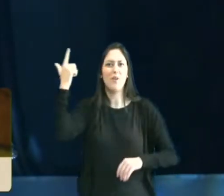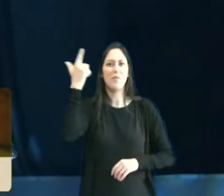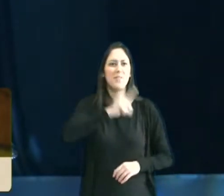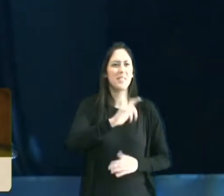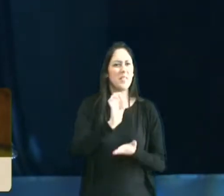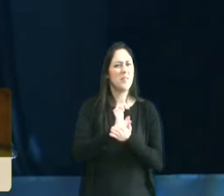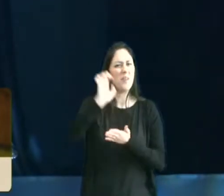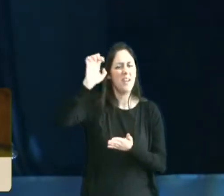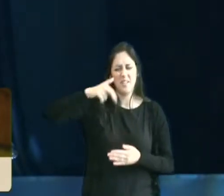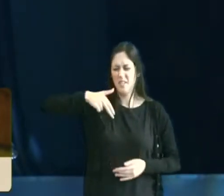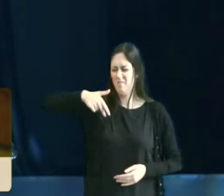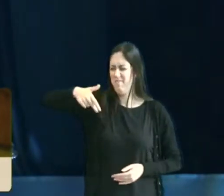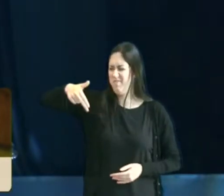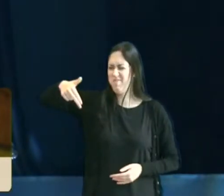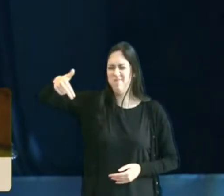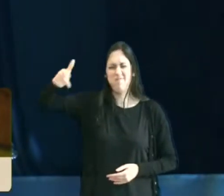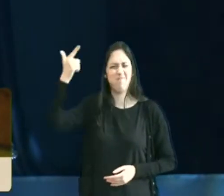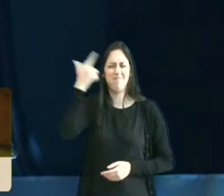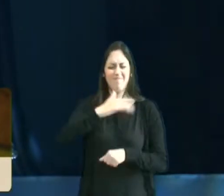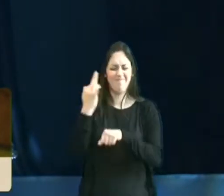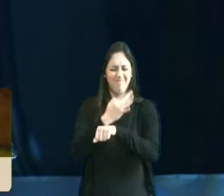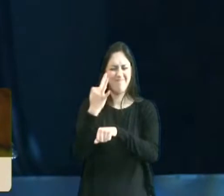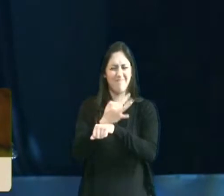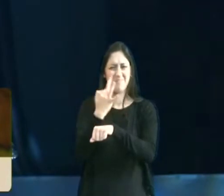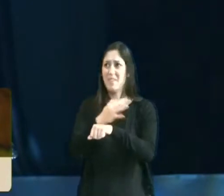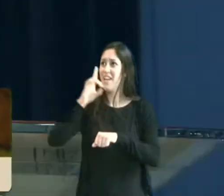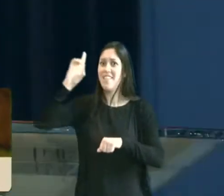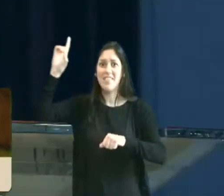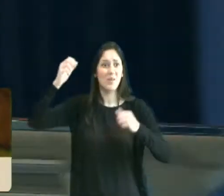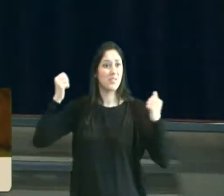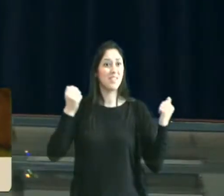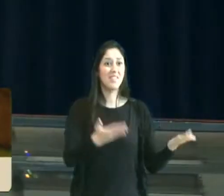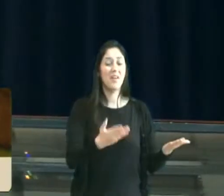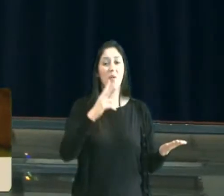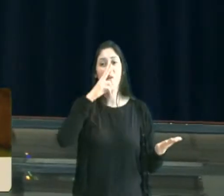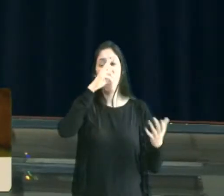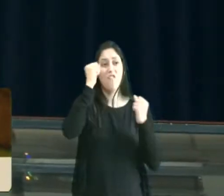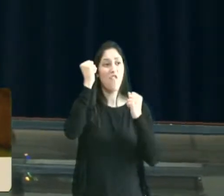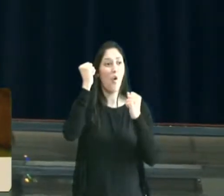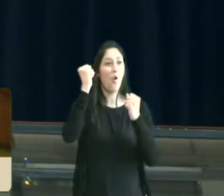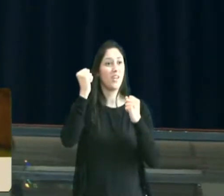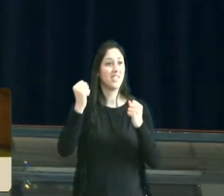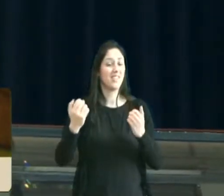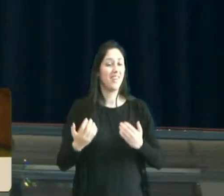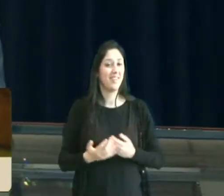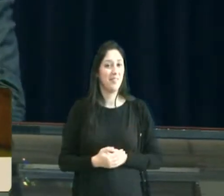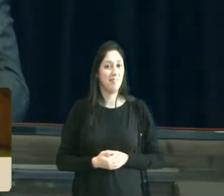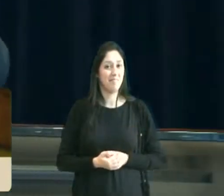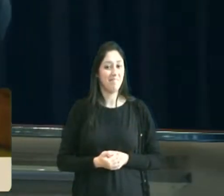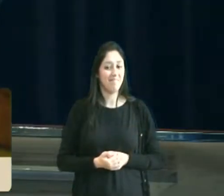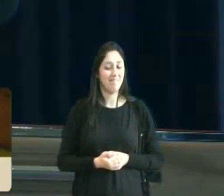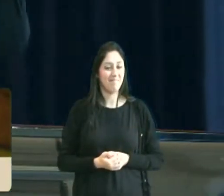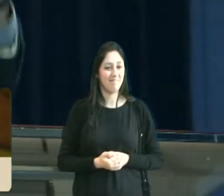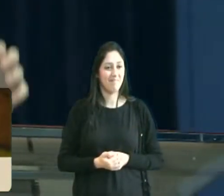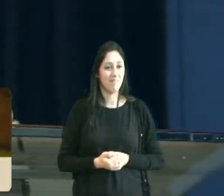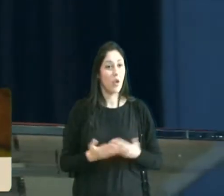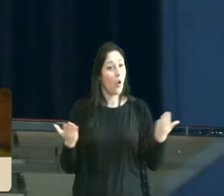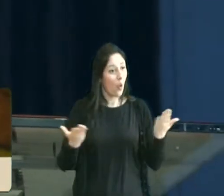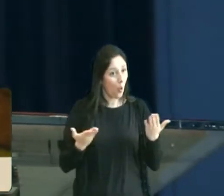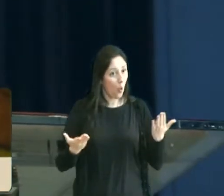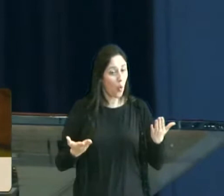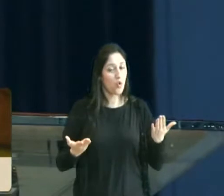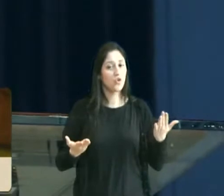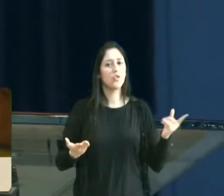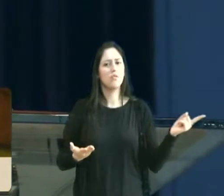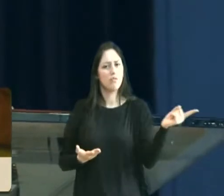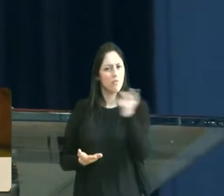do que os cavalos de Acabe. Esse é o nosso Deus, existe força na presença dEle. Que hoje você seja